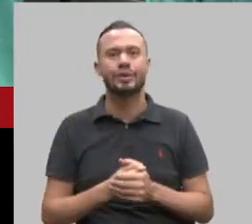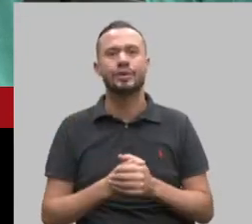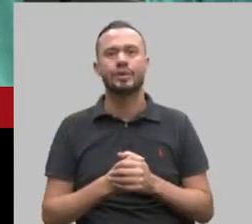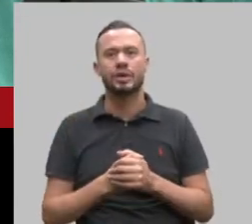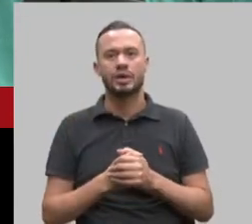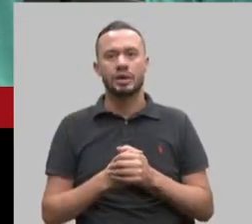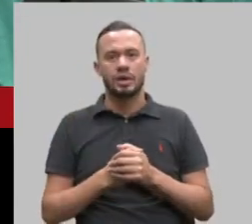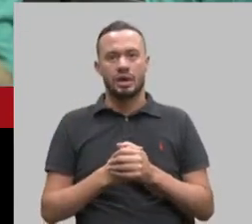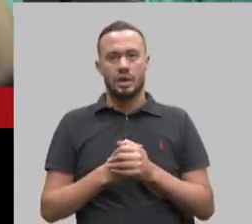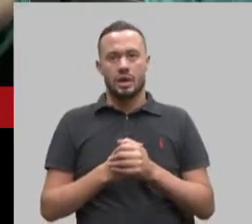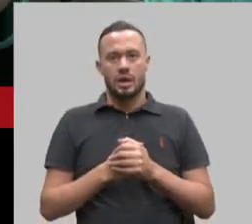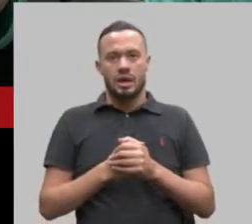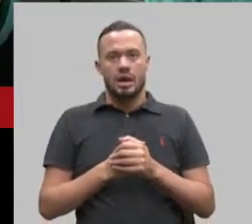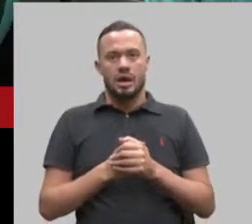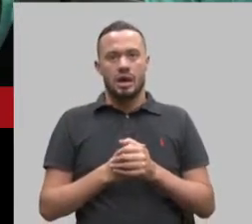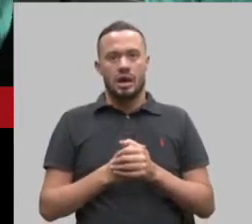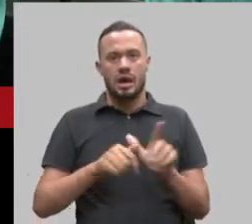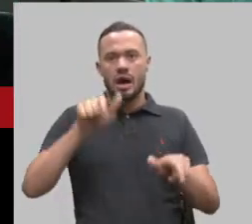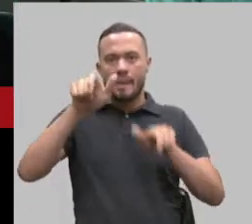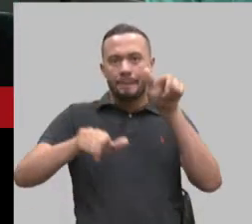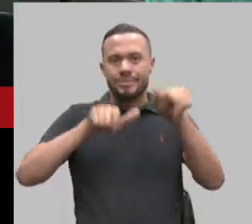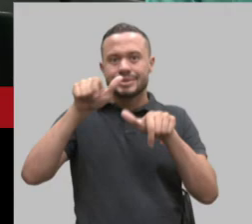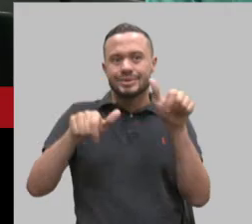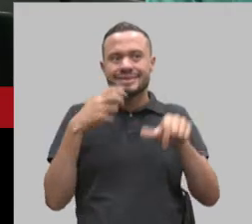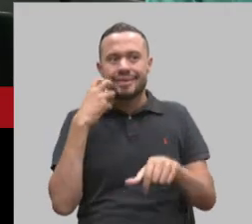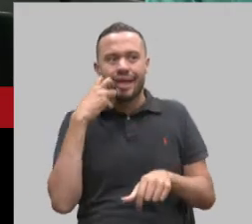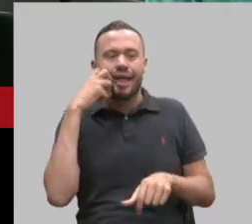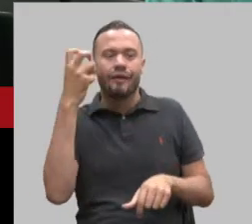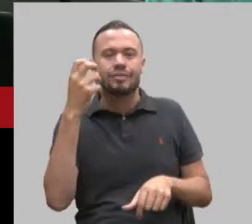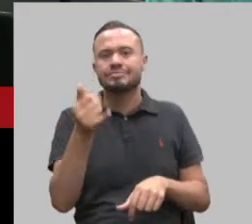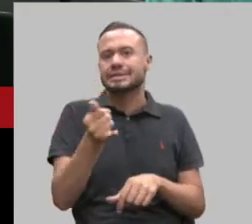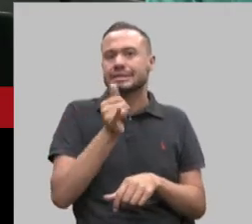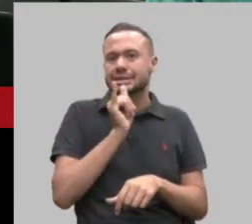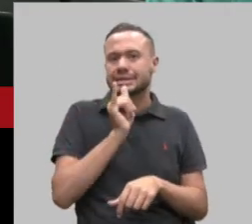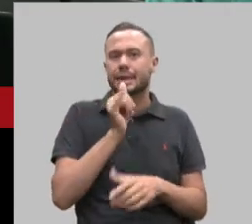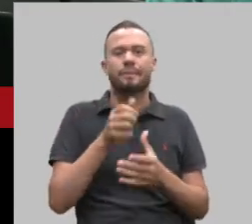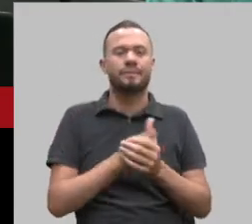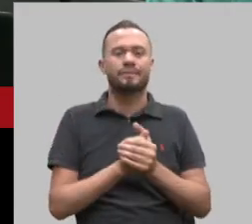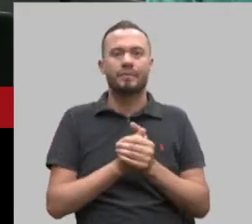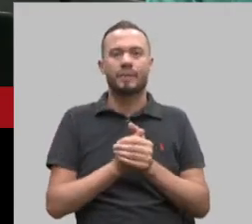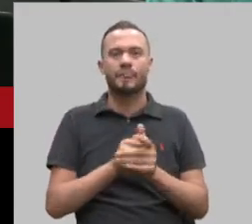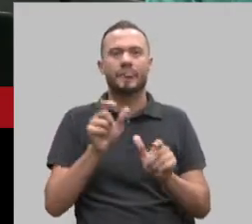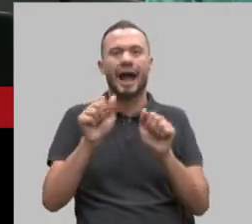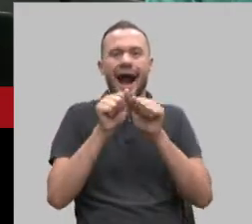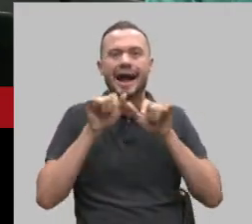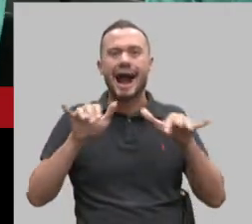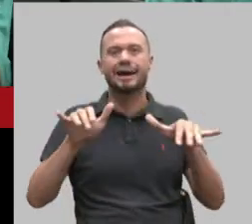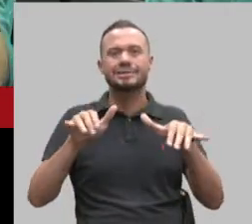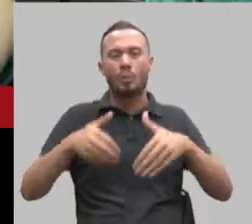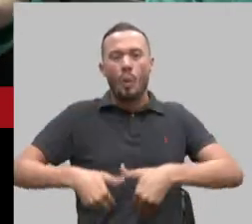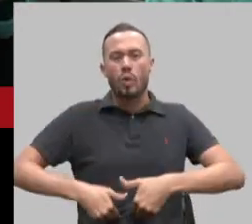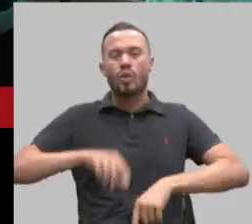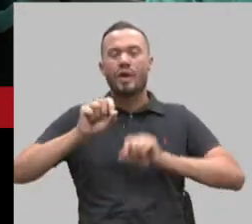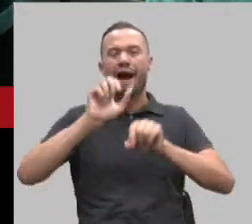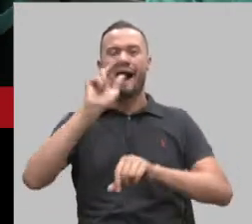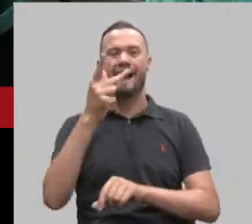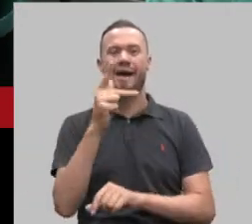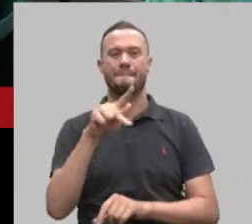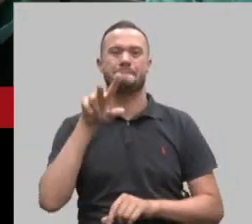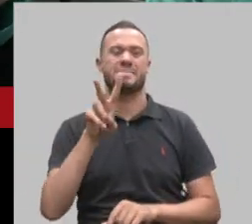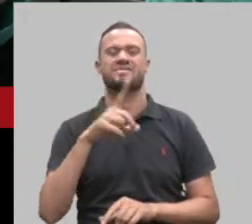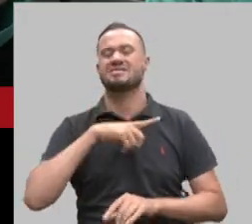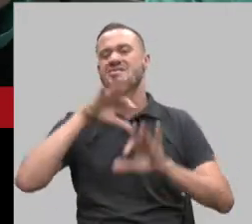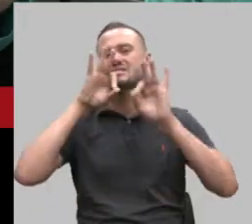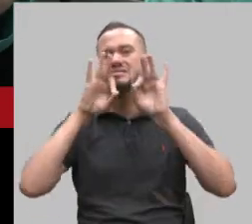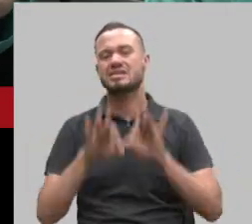fazerem isso como um tabu por um exemplo a maior causa de câncer no colo do útero é o HPV eu tenho certeza que a